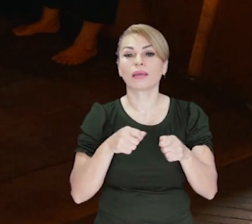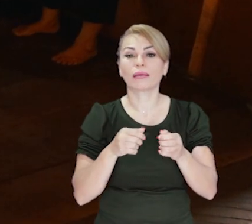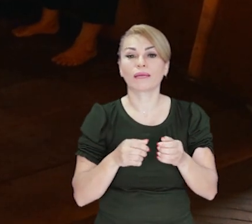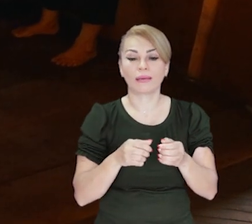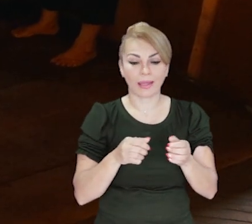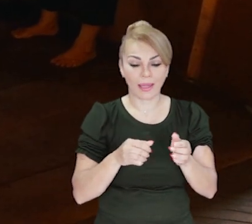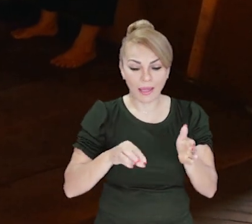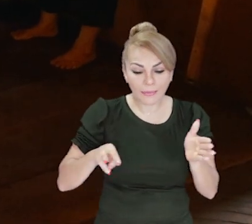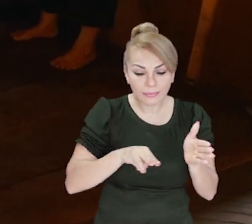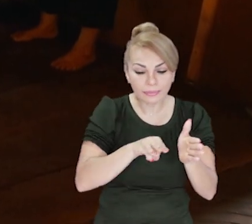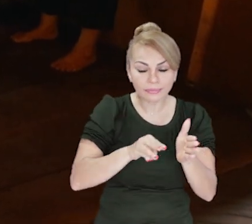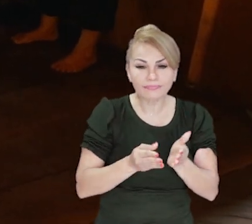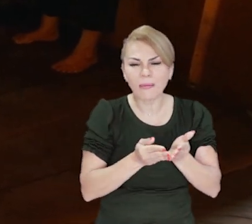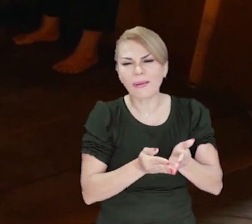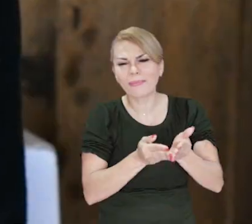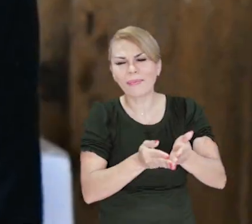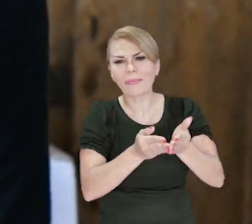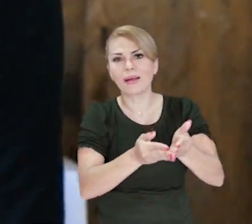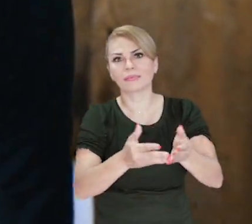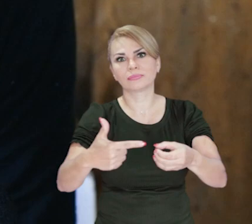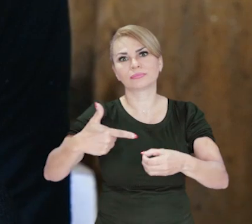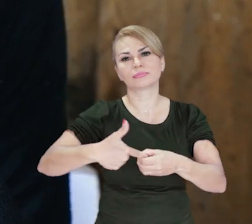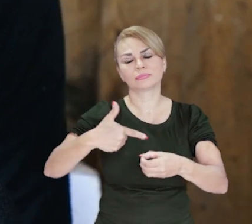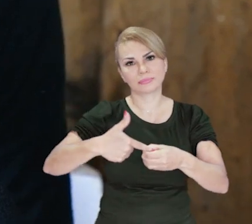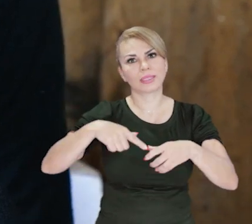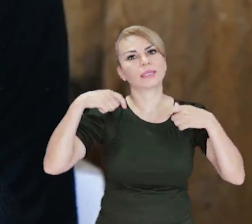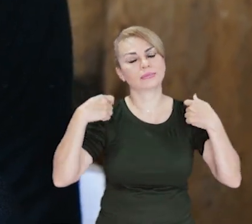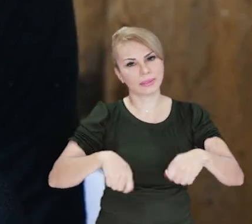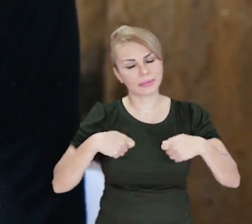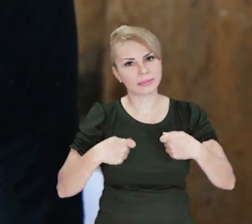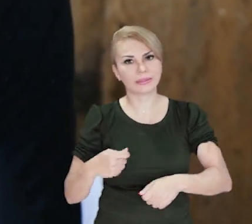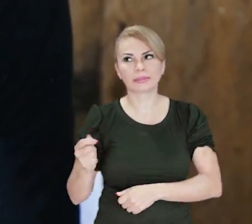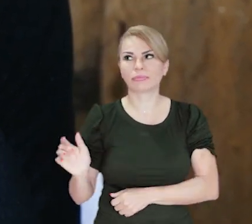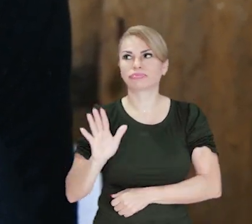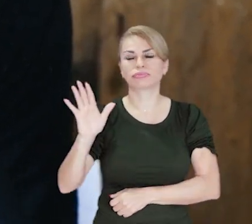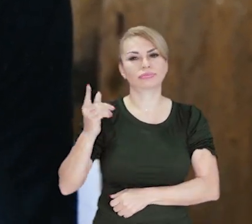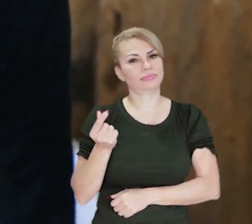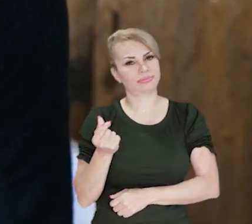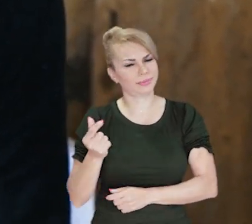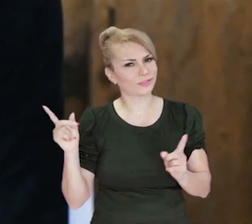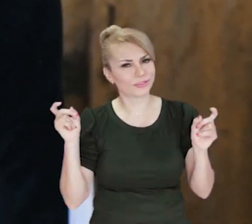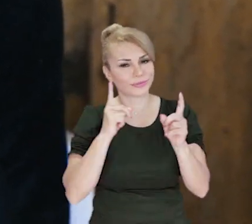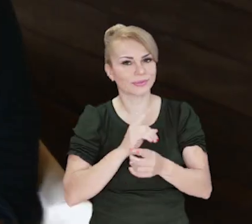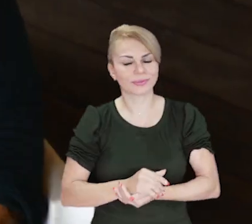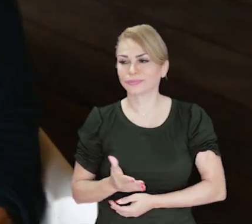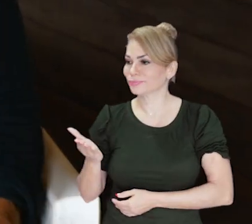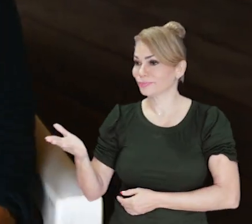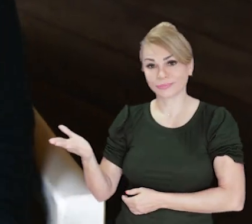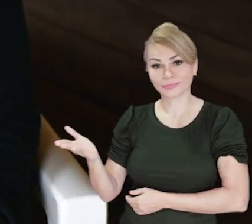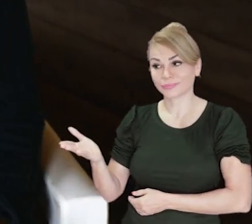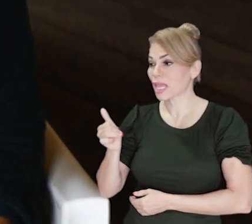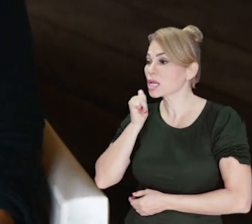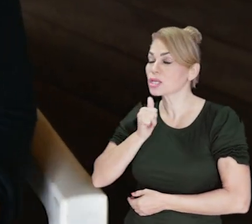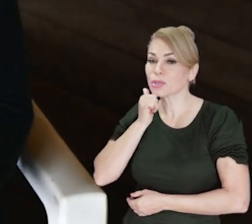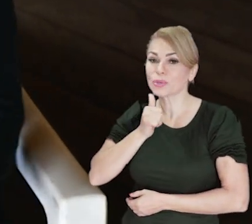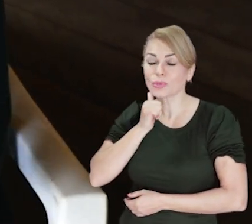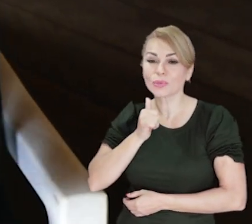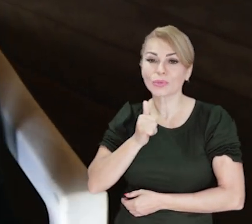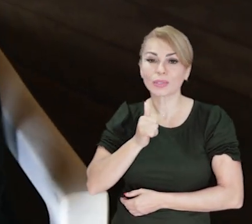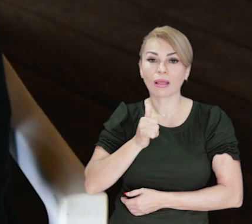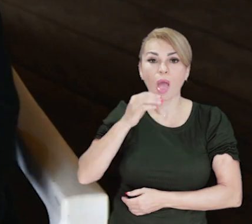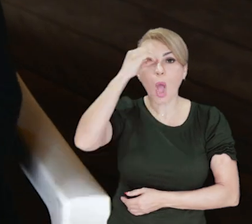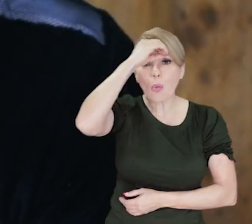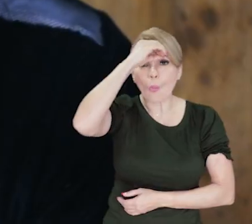dona Joana, o que pensa sobre isso tudo? Do alto dos seus 87 anos, a sabedoria da beiradeira, analfabeta e mãe de